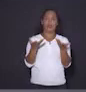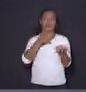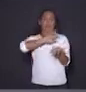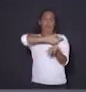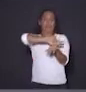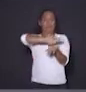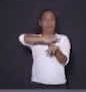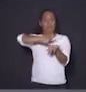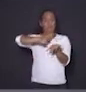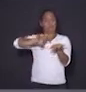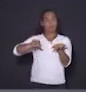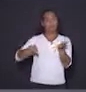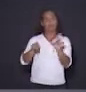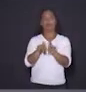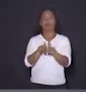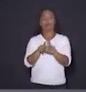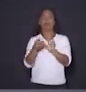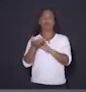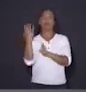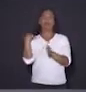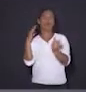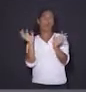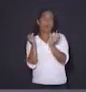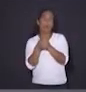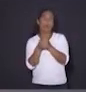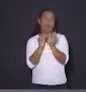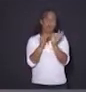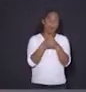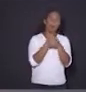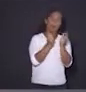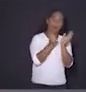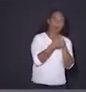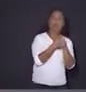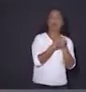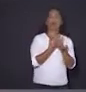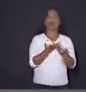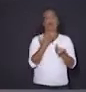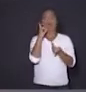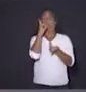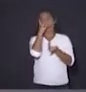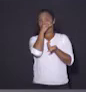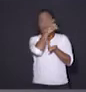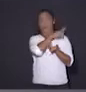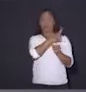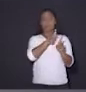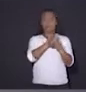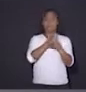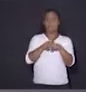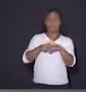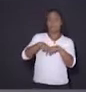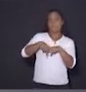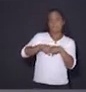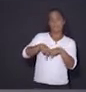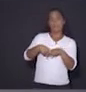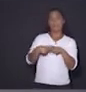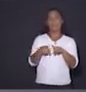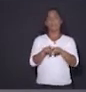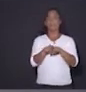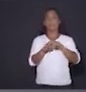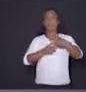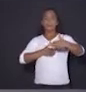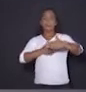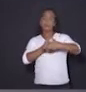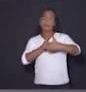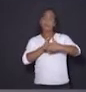ea pluralidade não apareciam nesses meios a dificuldade de regular isso e estabelecer limites à